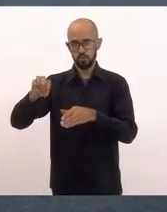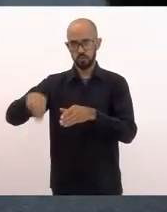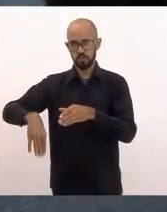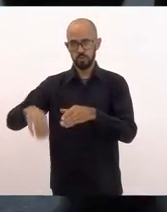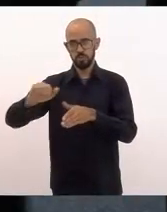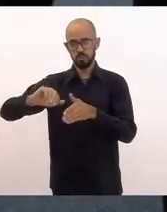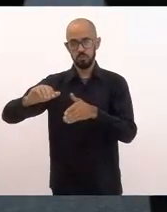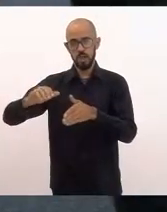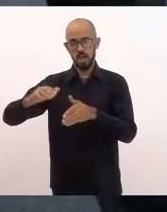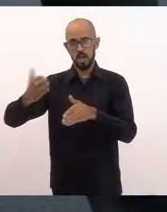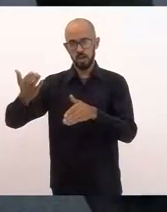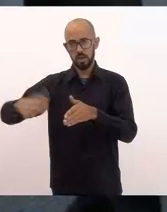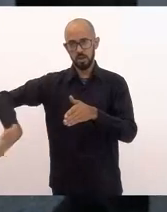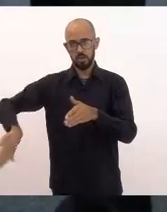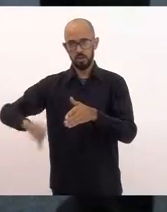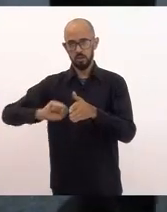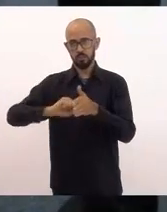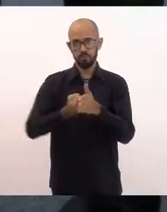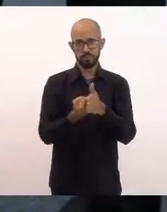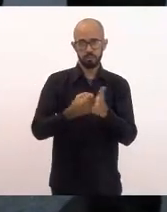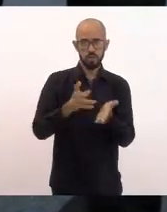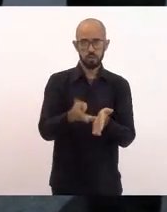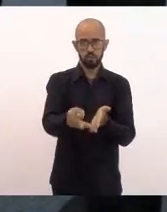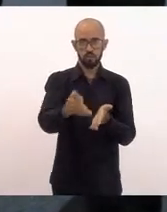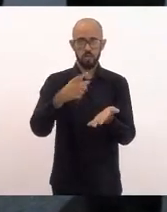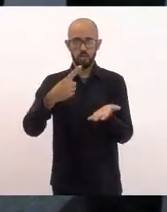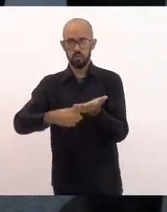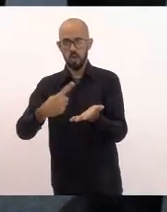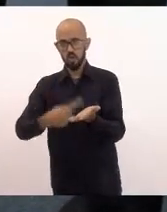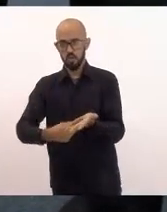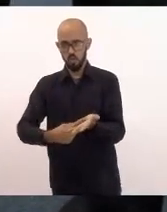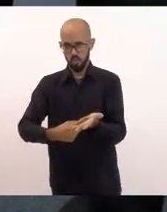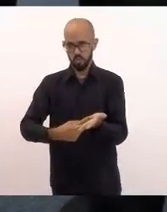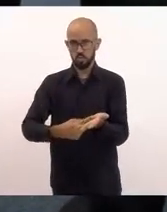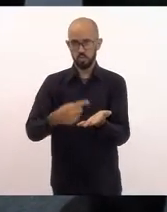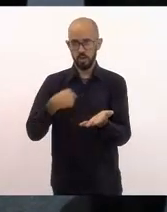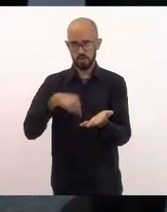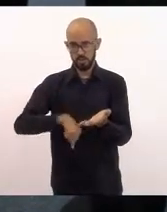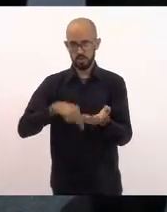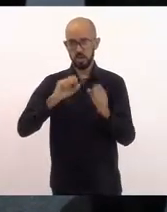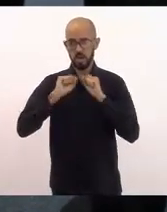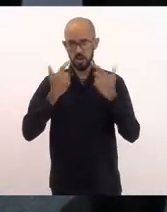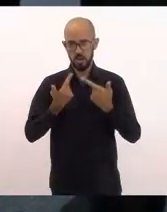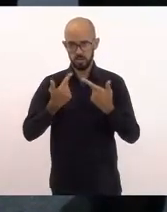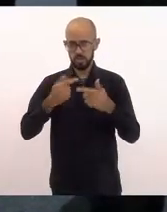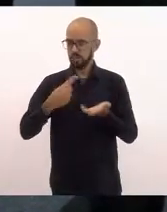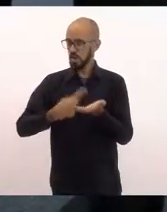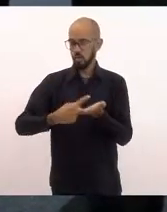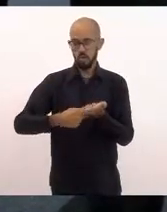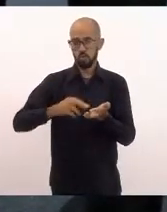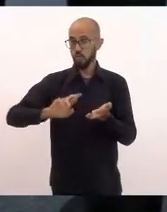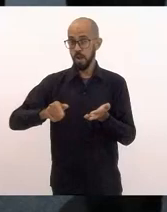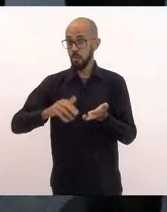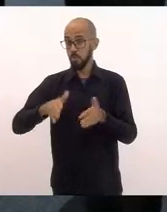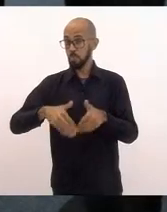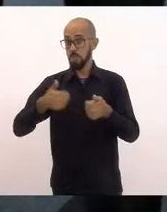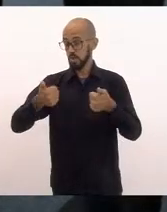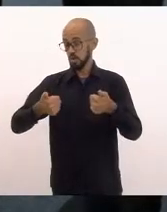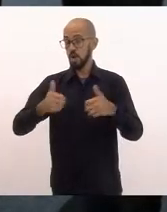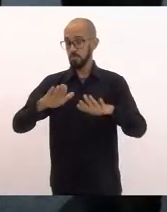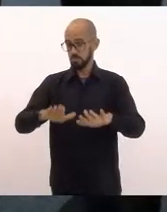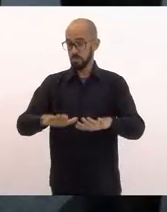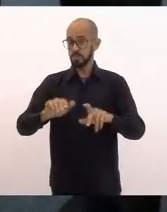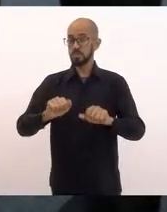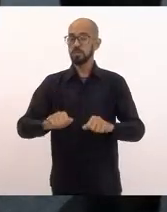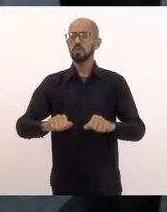veto, pela manutenção do acordo firmado aqui. Esse acordo não foi o ideal. O ideal é que toda